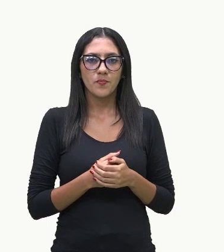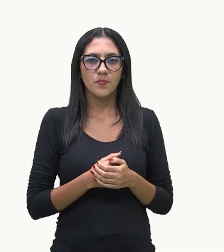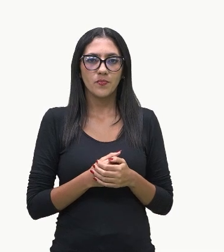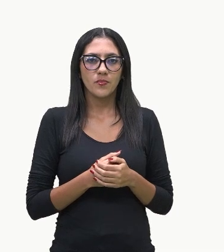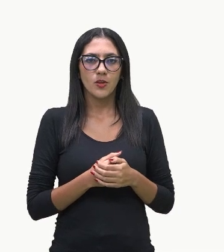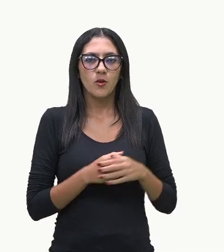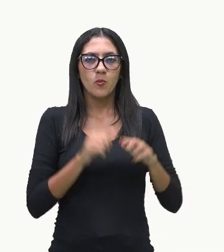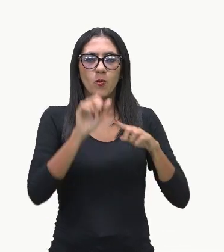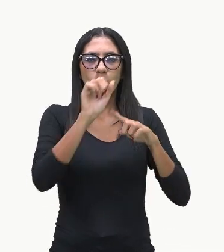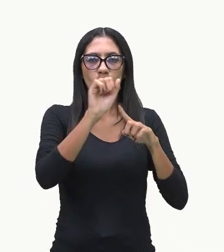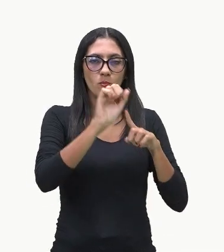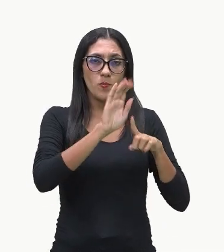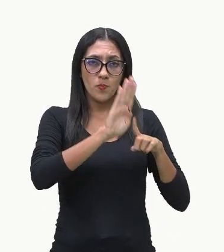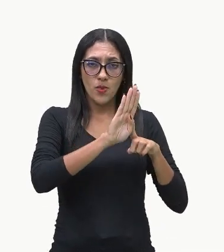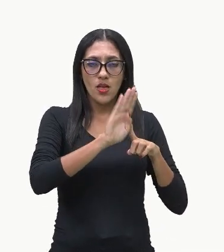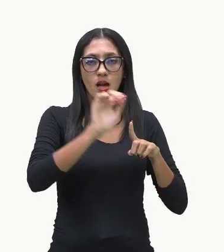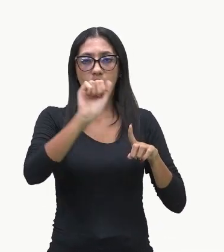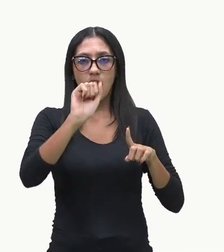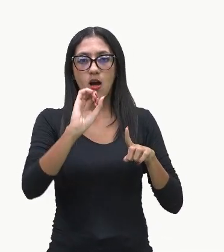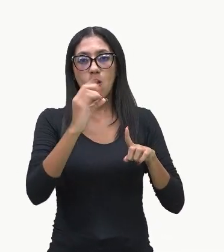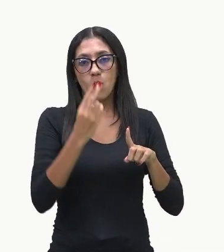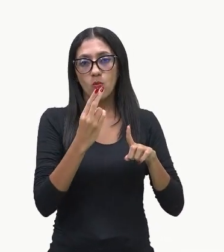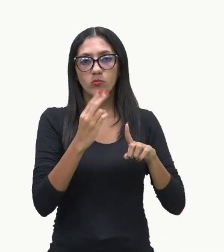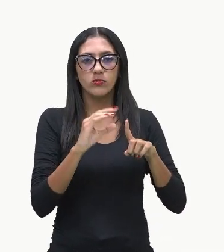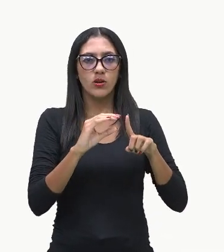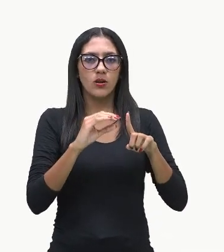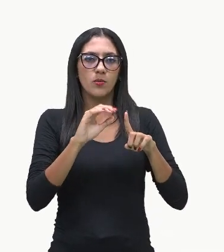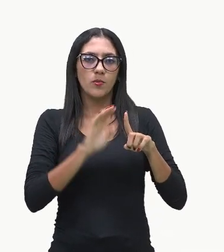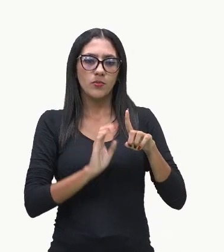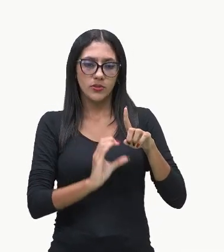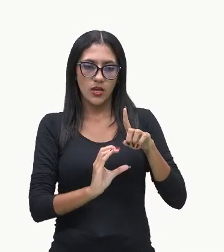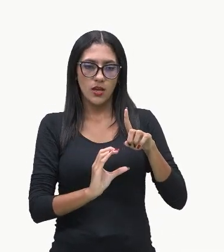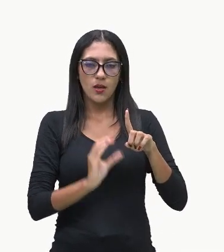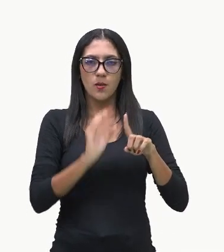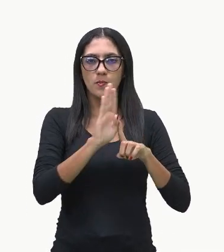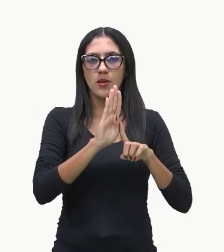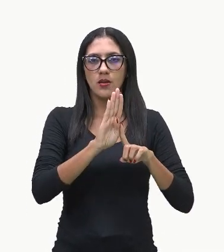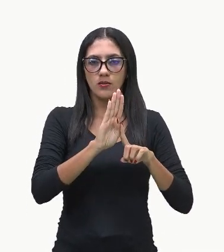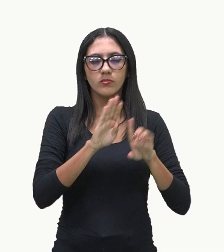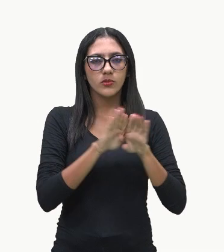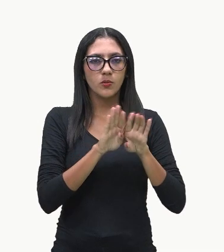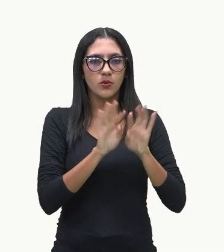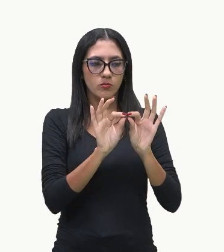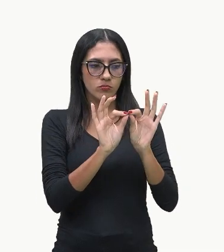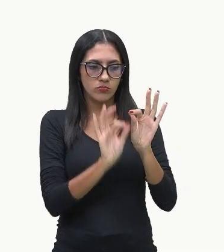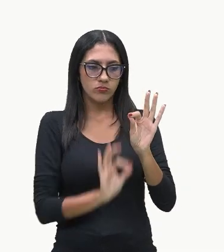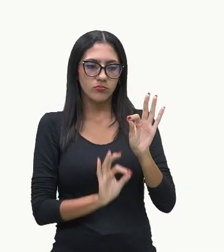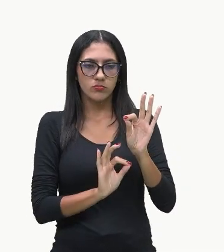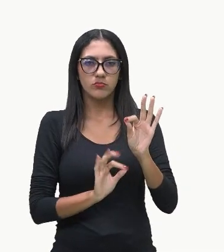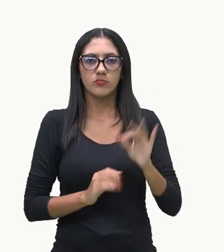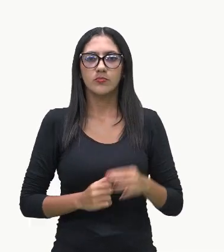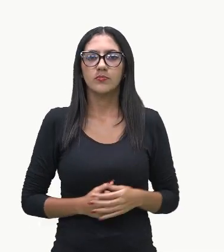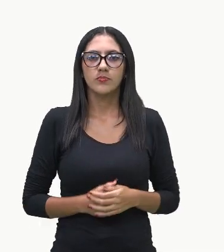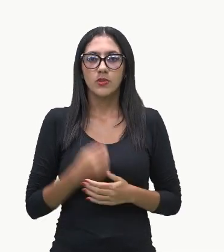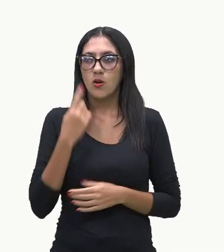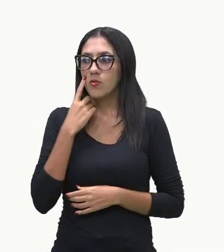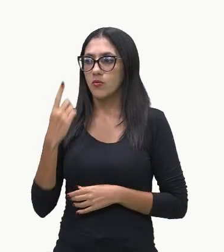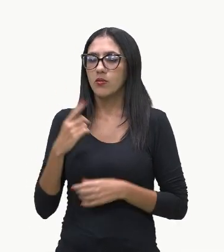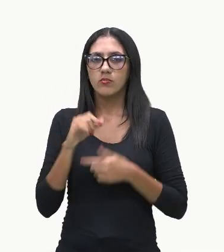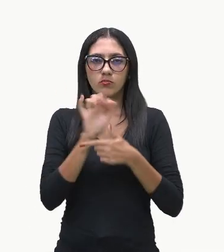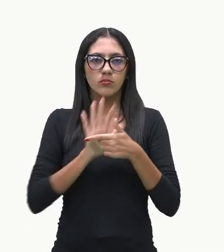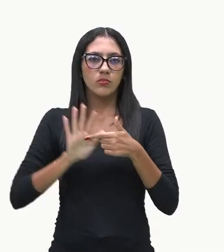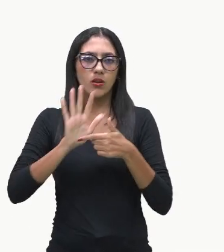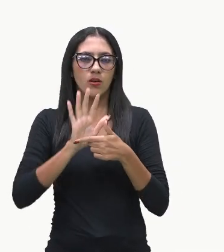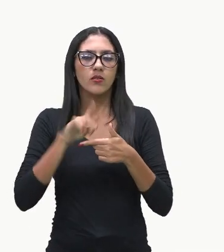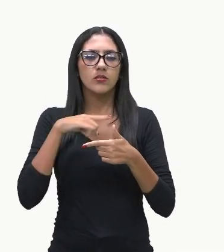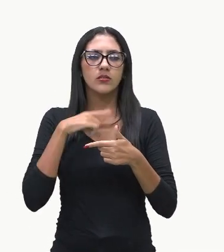AB e quem? O CB. E se você perceber aí, nesse nosso polígono, que tem exatamente